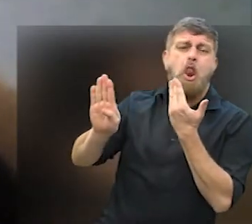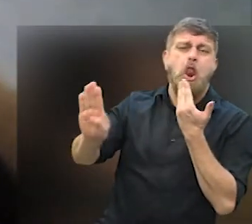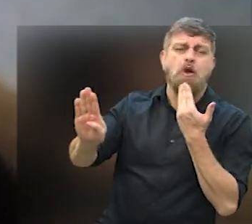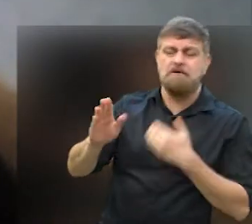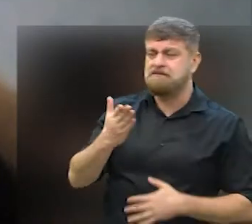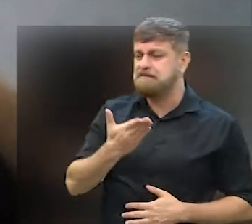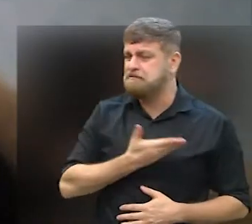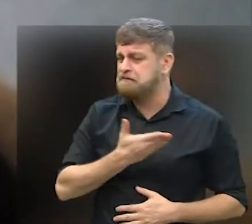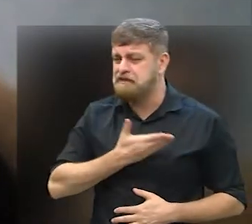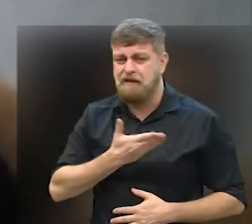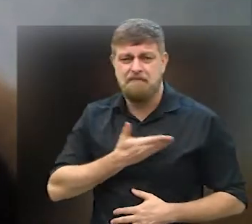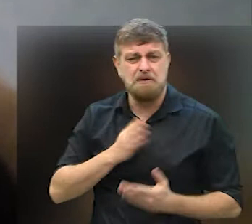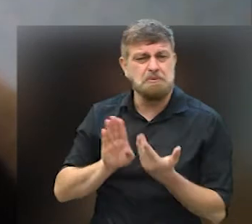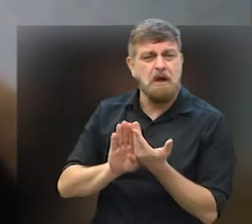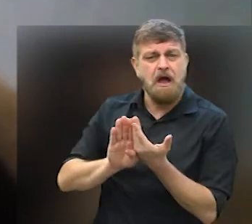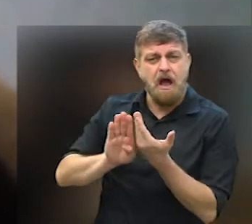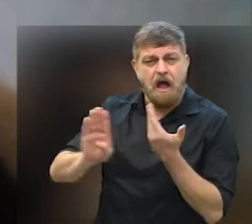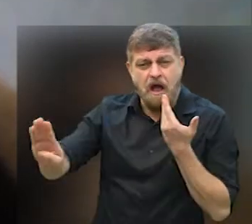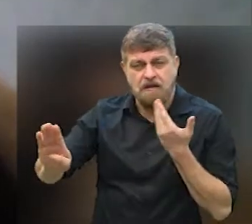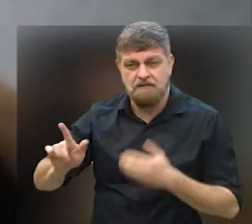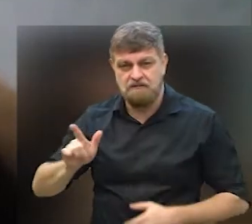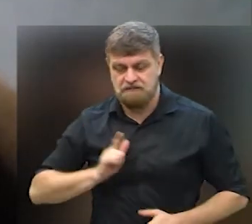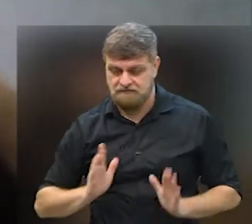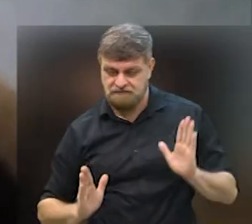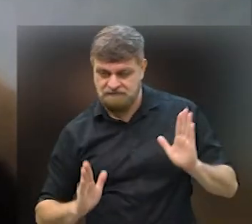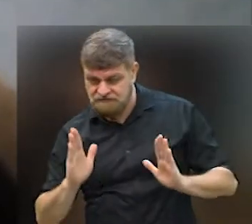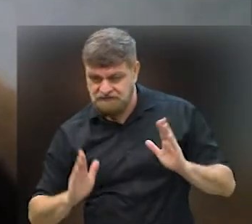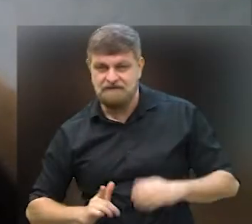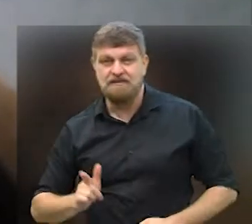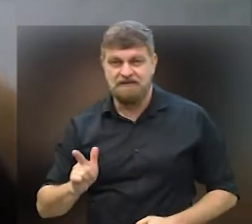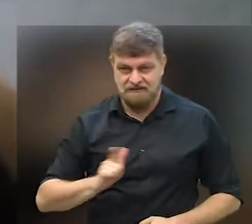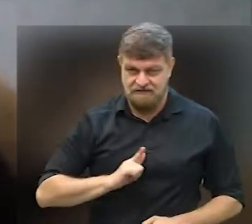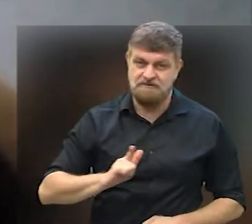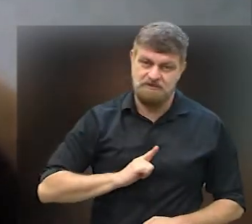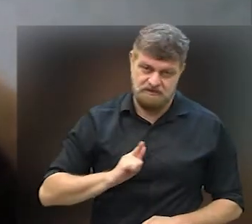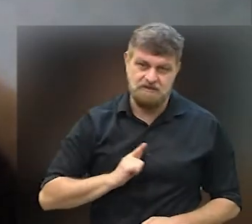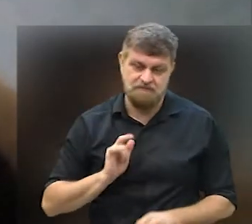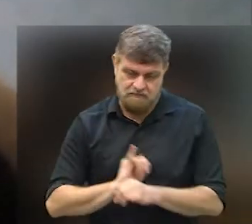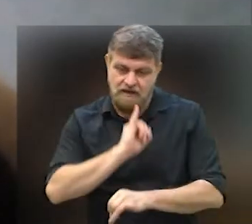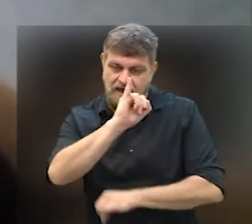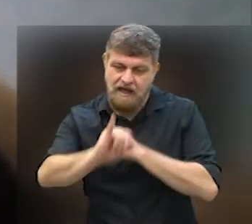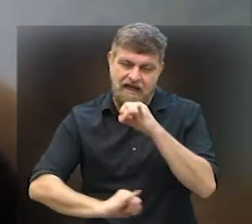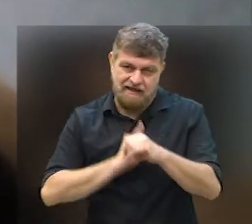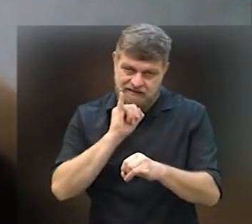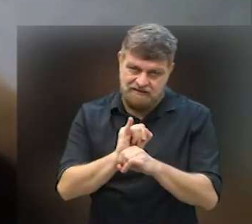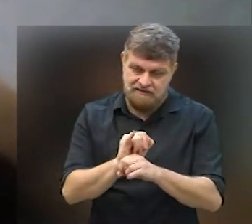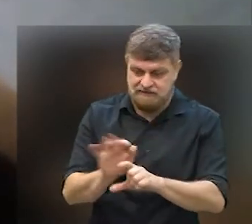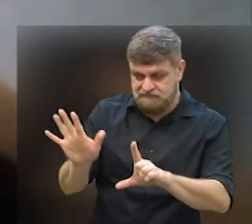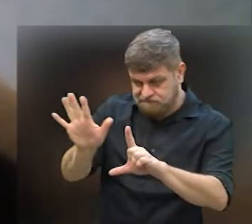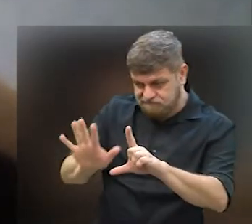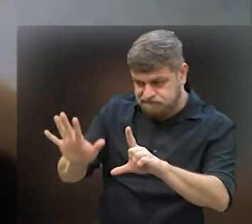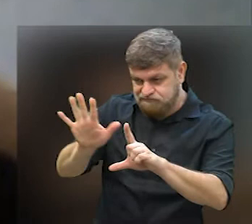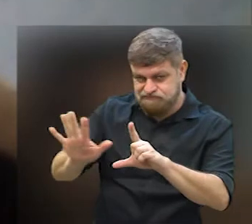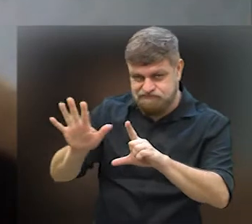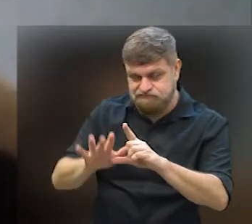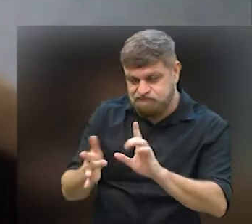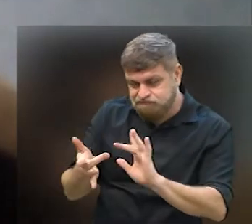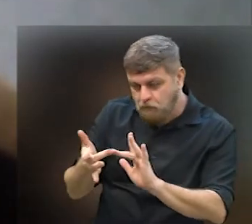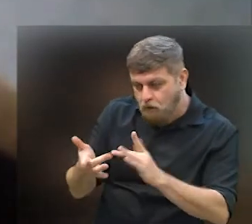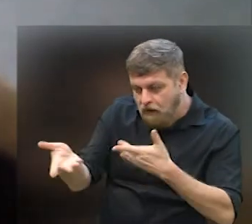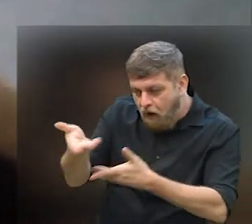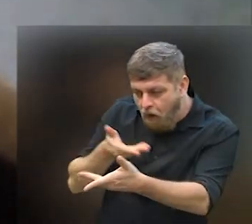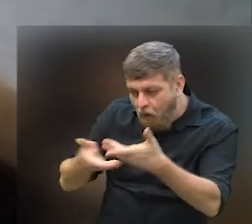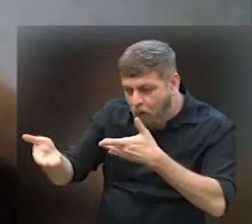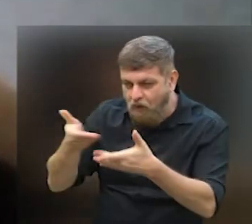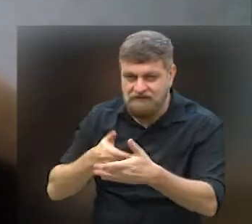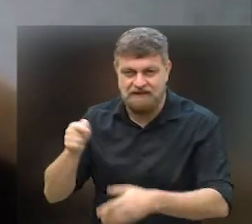tempo longe dos amigos. Então, por mais que a gente teve nessa temporada acesso de forma regular à